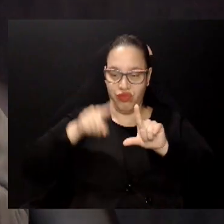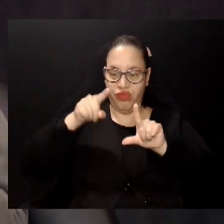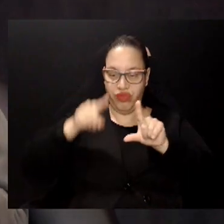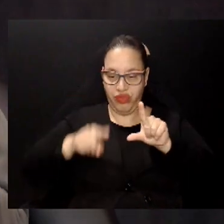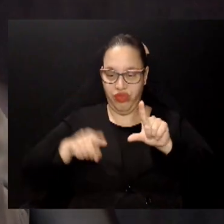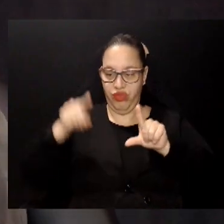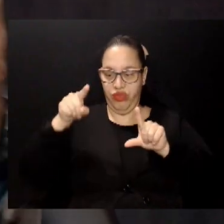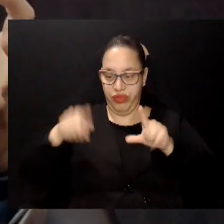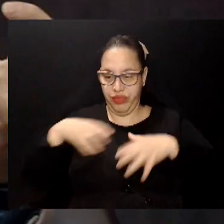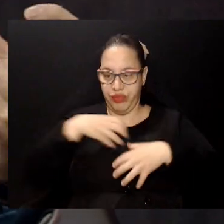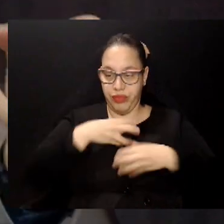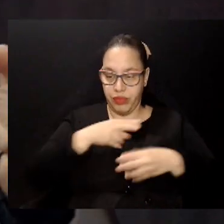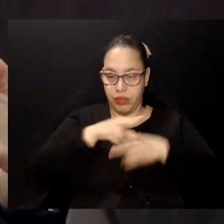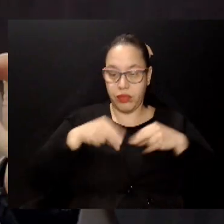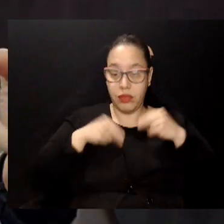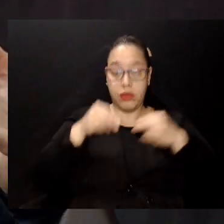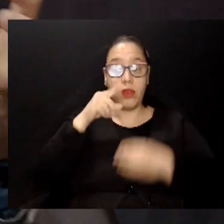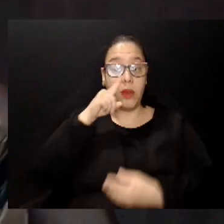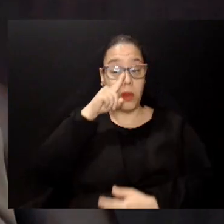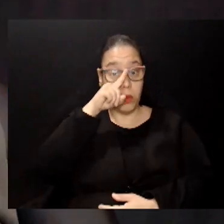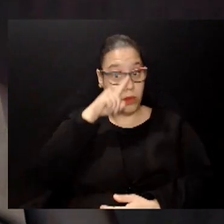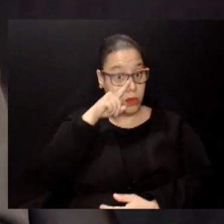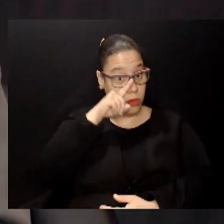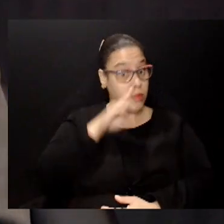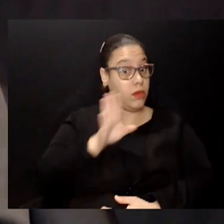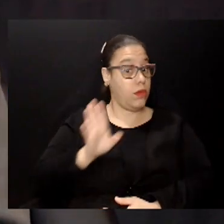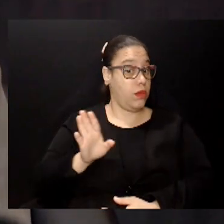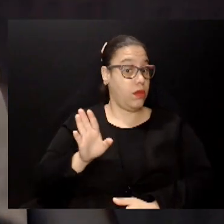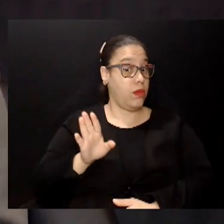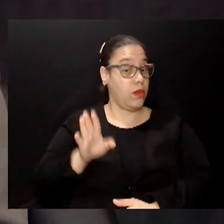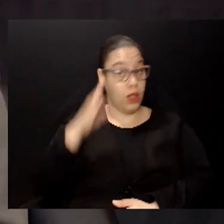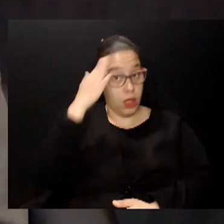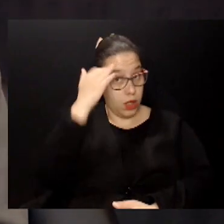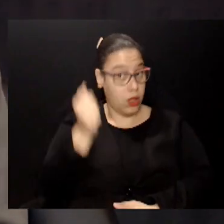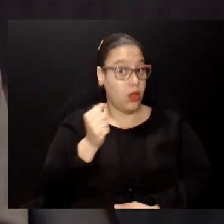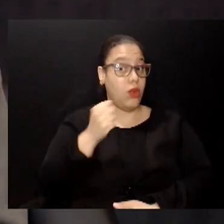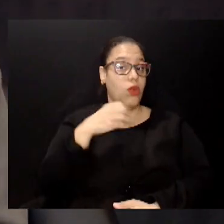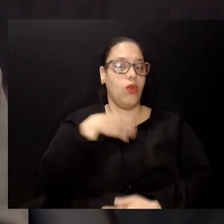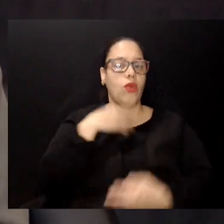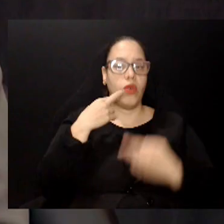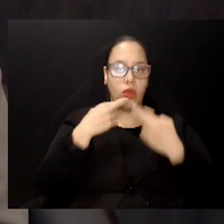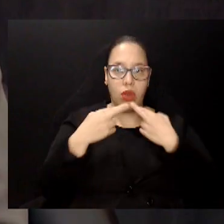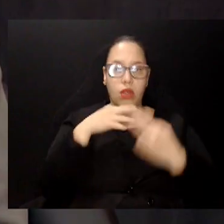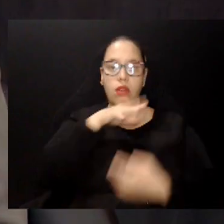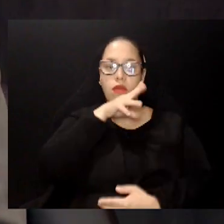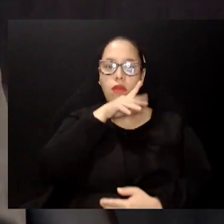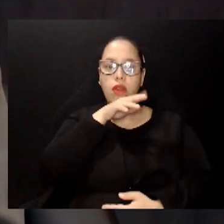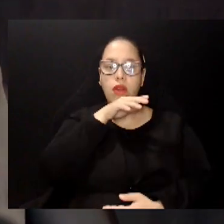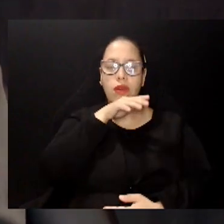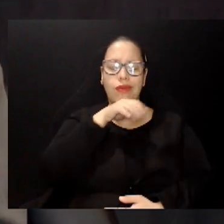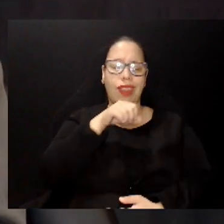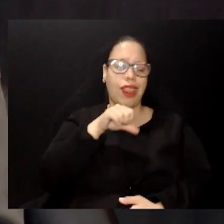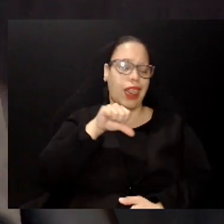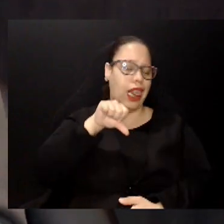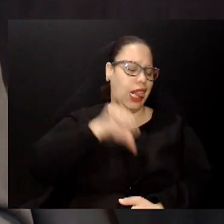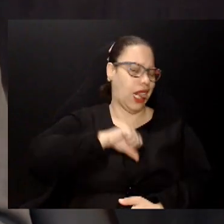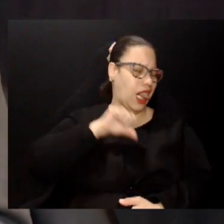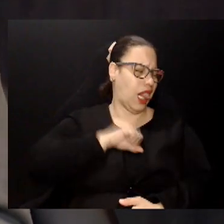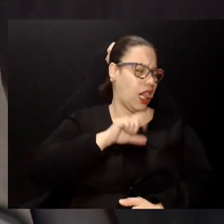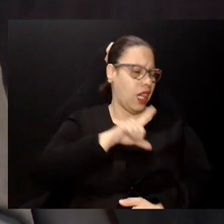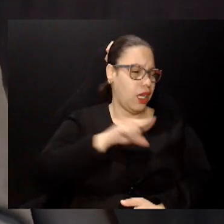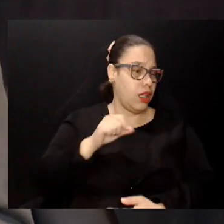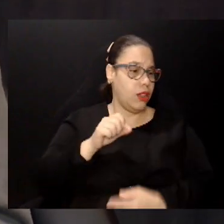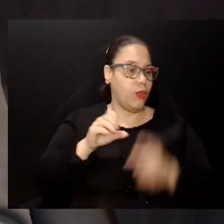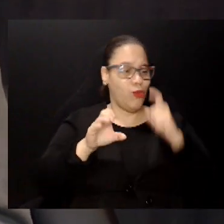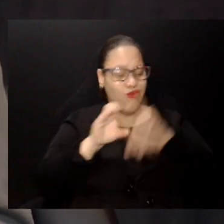o que é o perigoso. Então a pessoa, ela fala assim, eu sei que eu tô num relacionamento ruim, eu sei que tá me fazendo mal, eu sei que eu deveria sair daqui, mas eu tô preso. Por quê? Porque é um